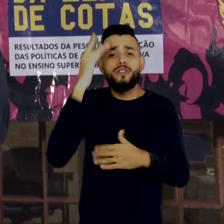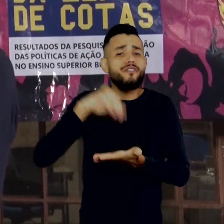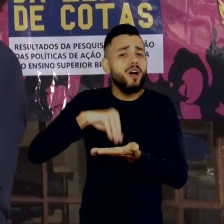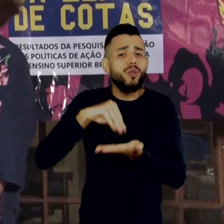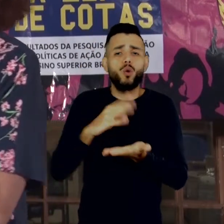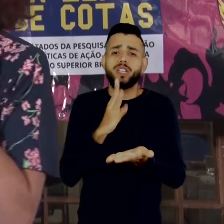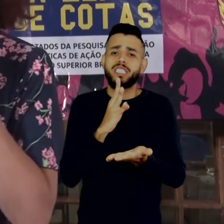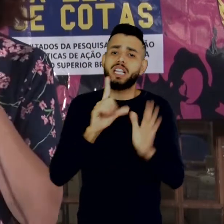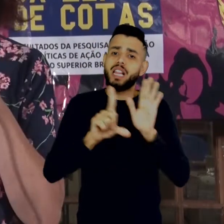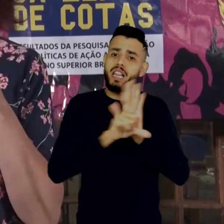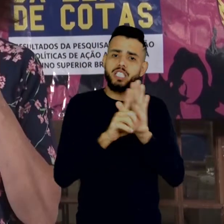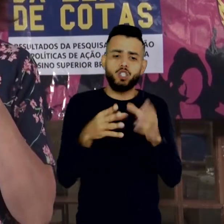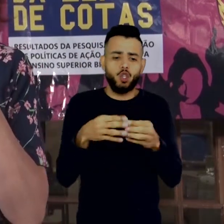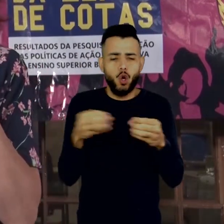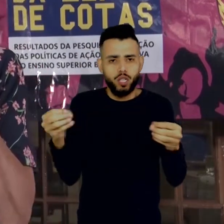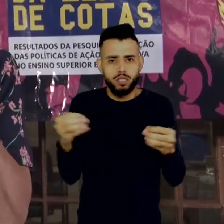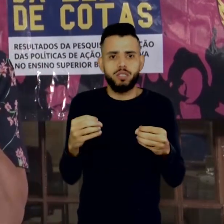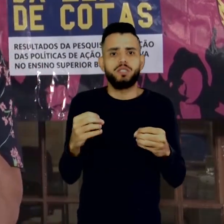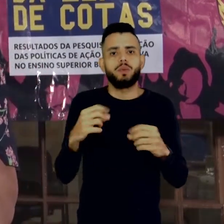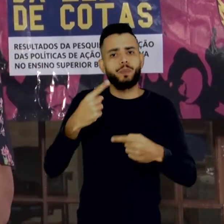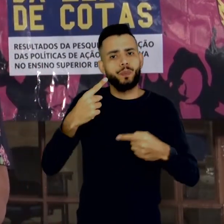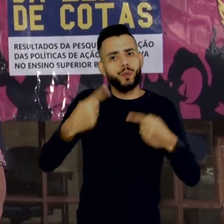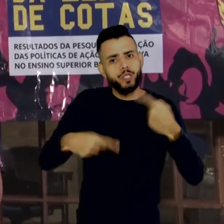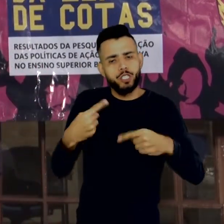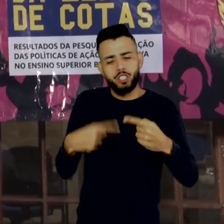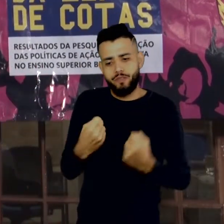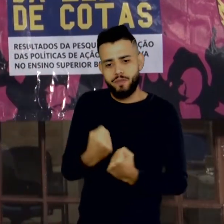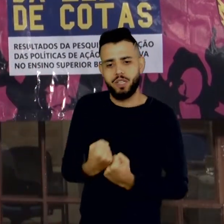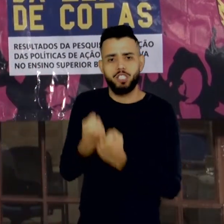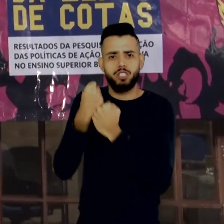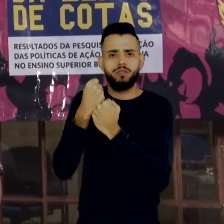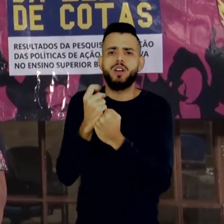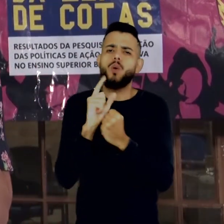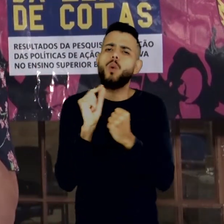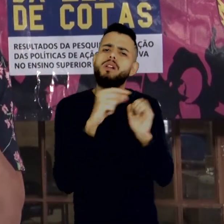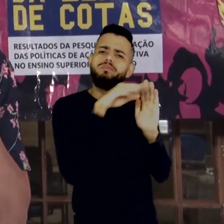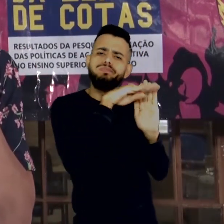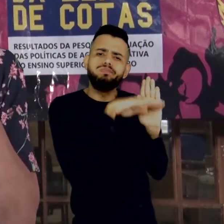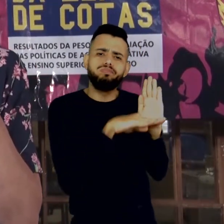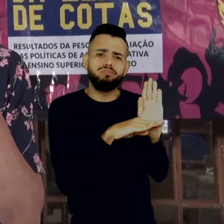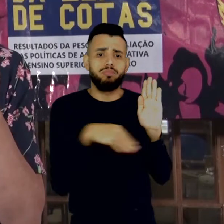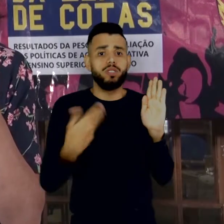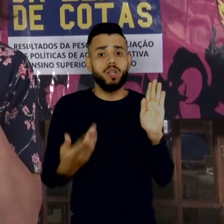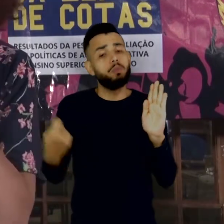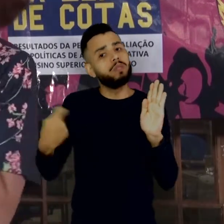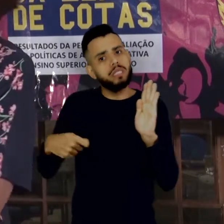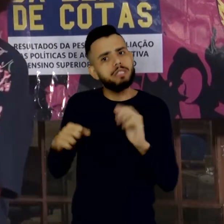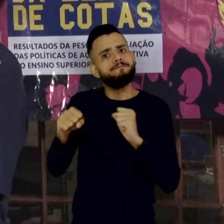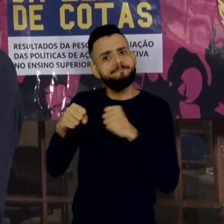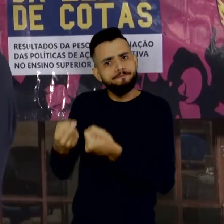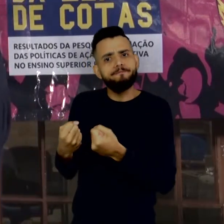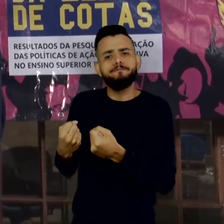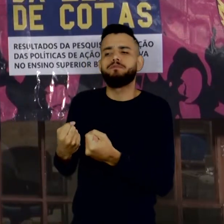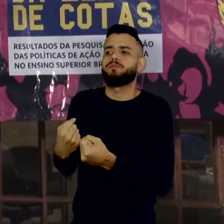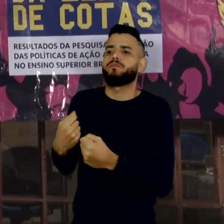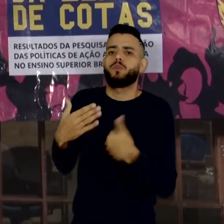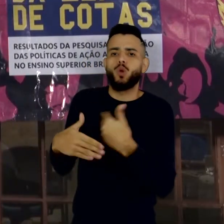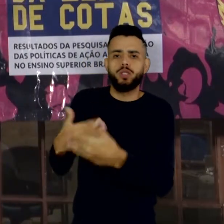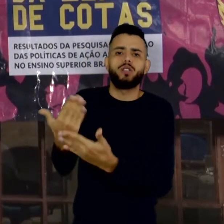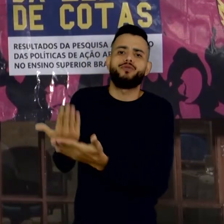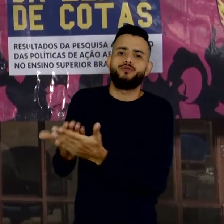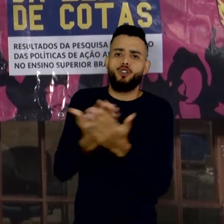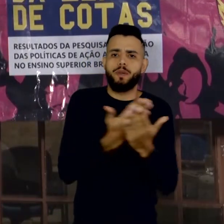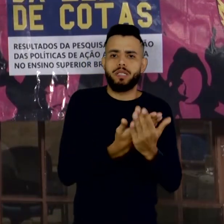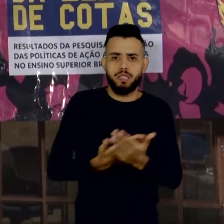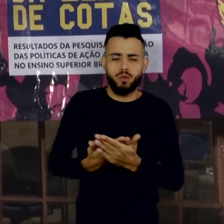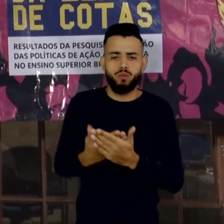ação afirmativa e de suas implicações. Então, esse investimento em processos de formação.